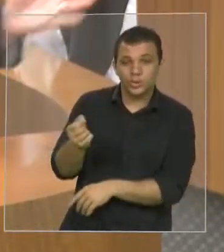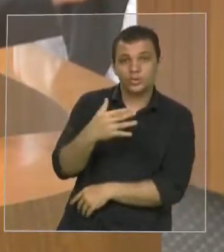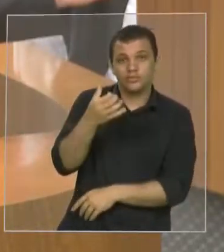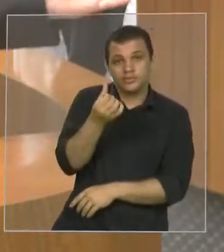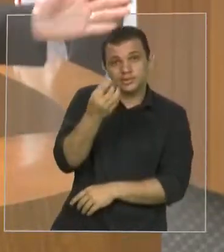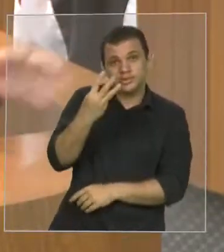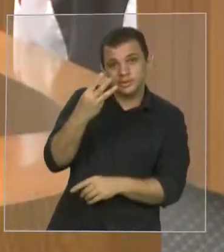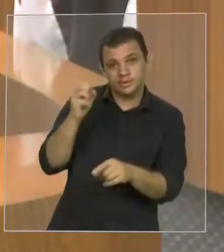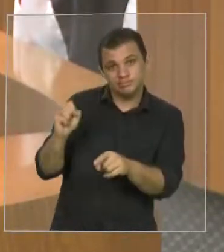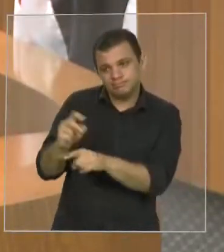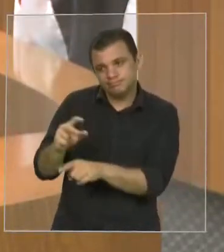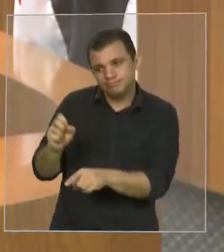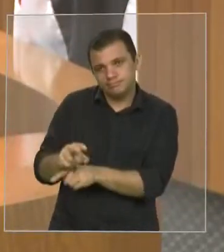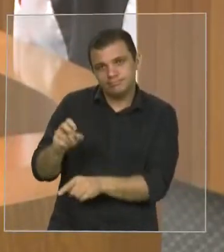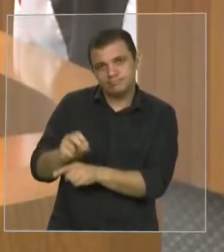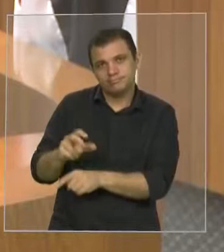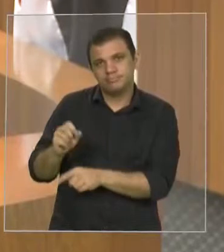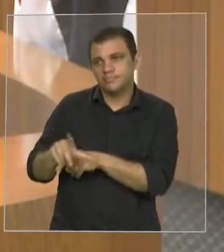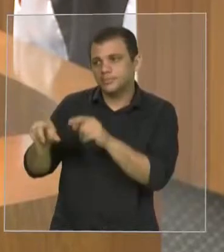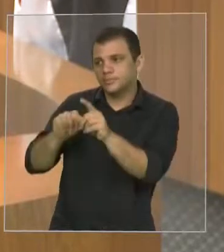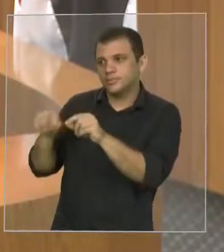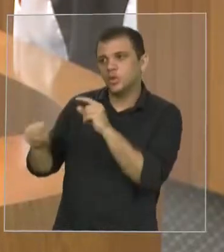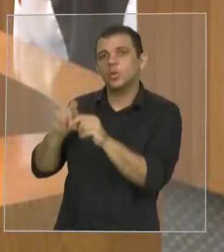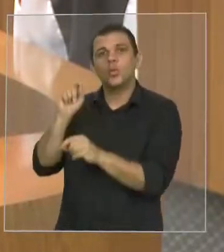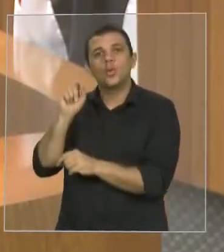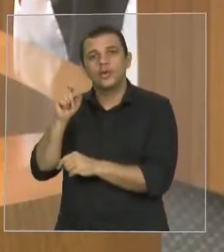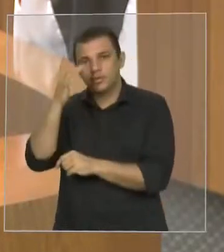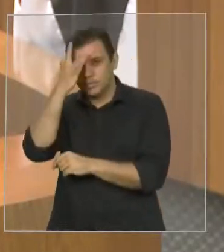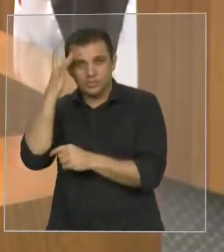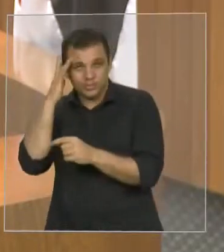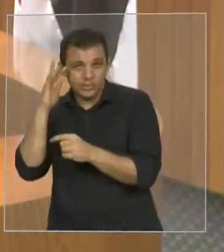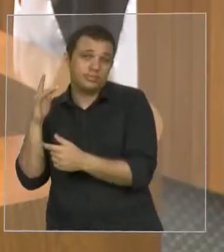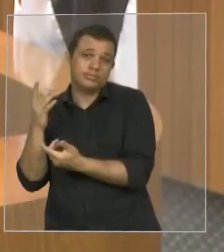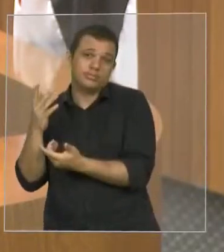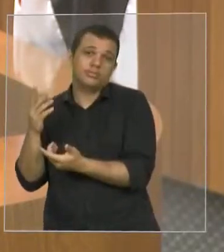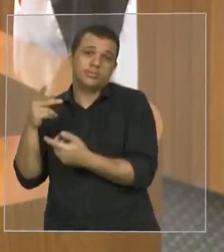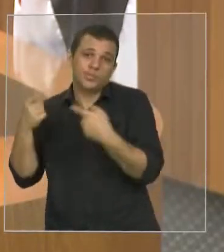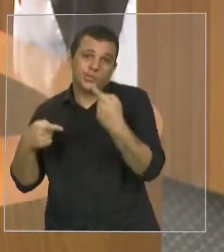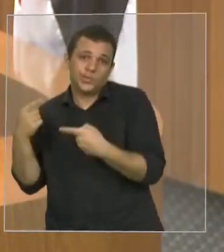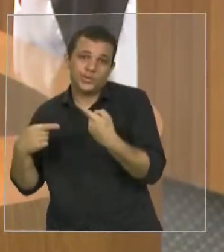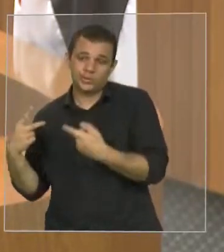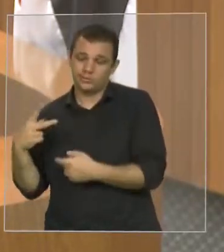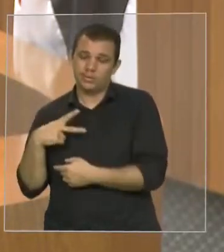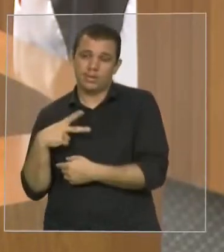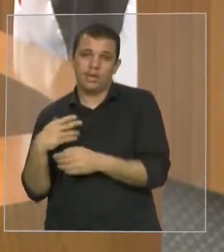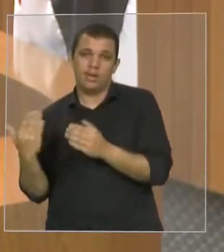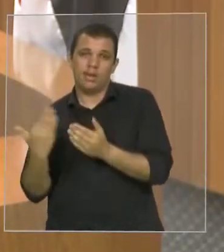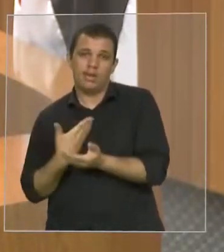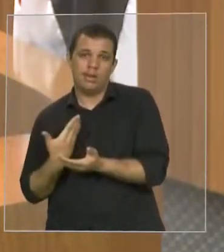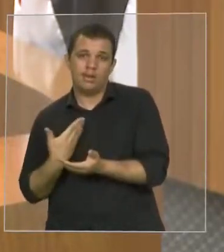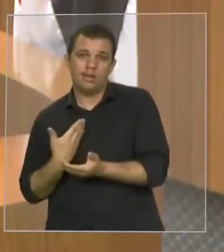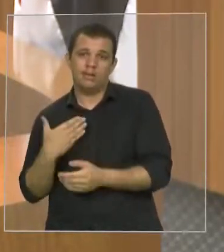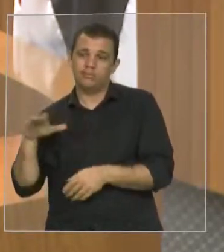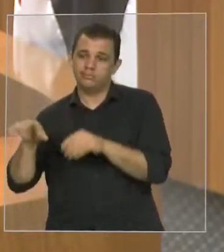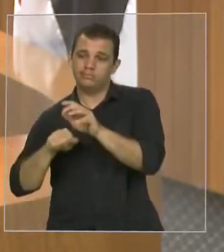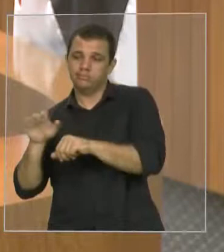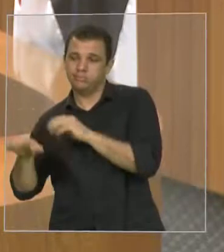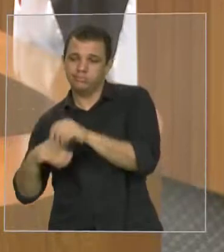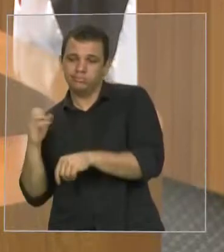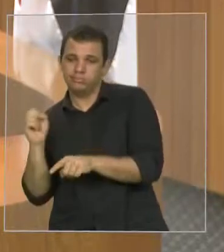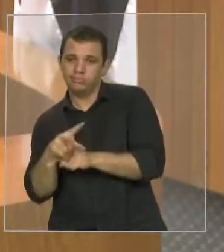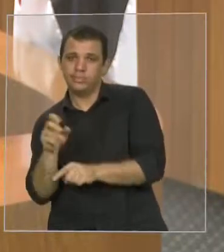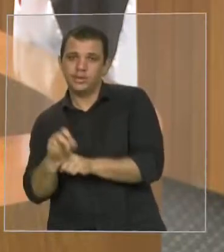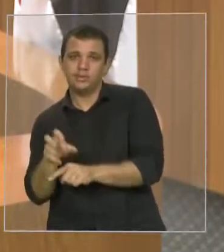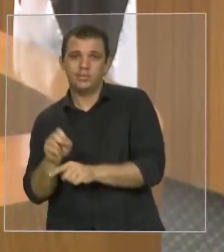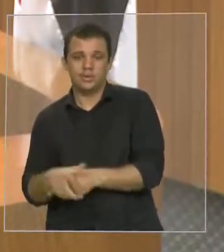para nomear apadrinhados políticos. Não tem outro sentido que não seja esse. Deixar de fora o representante dos poderes que foram